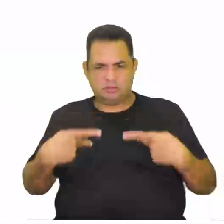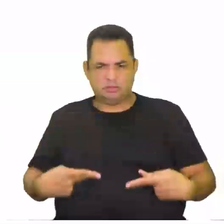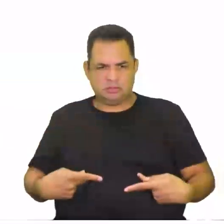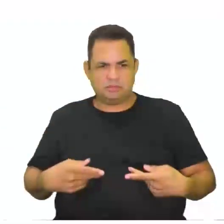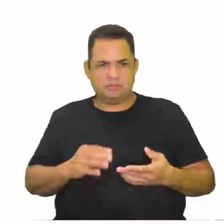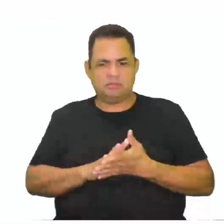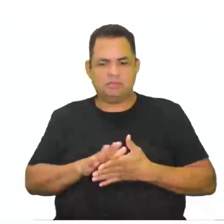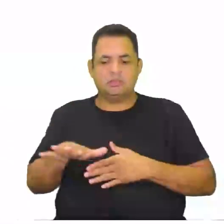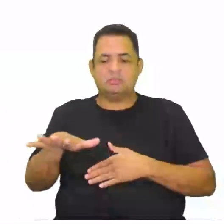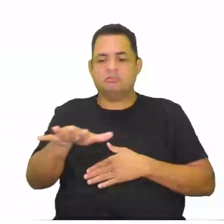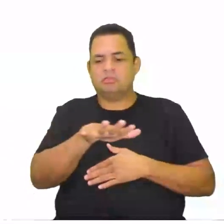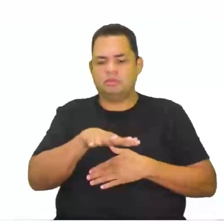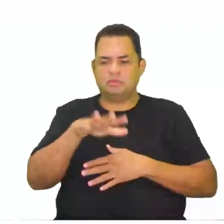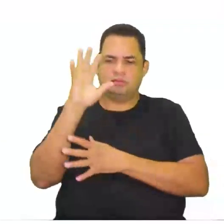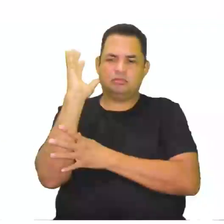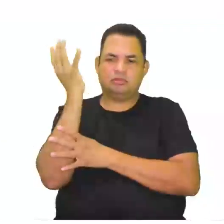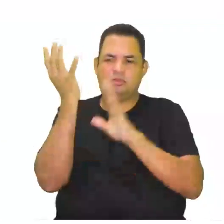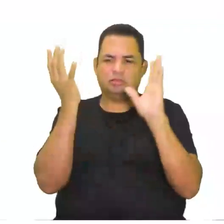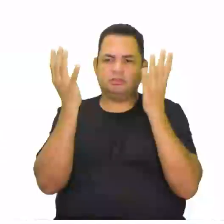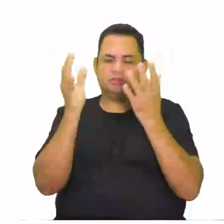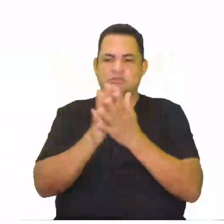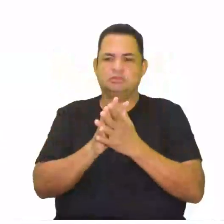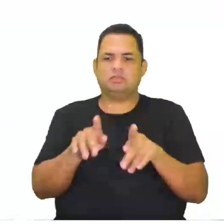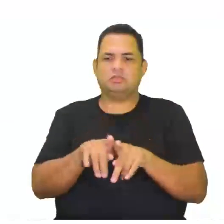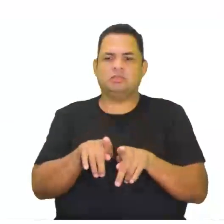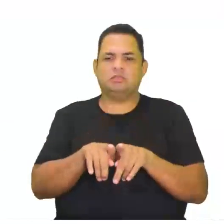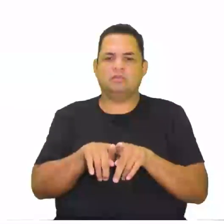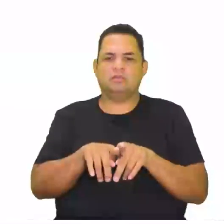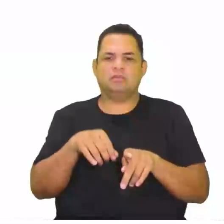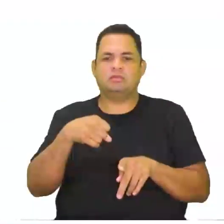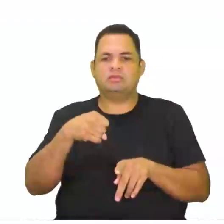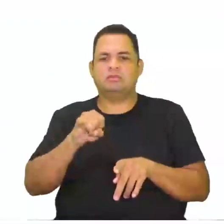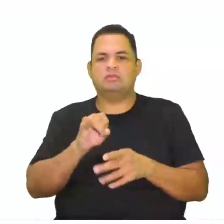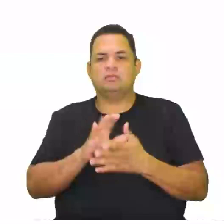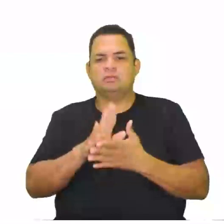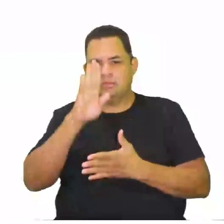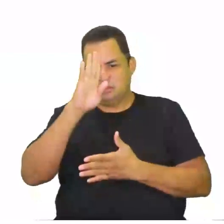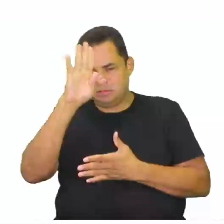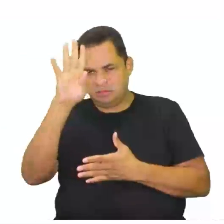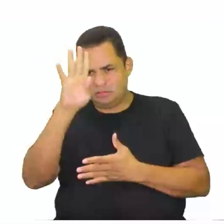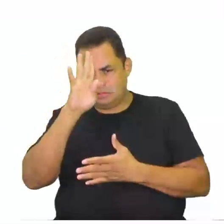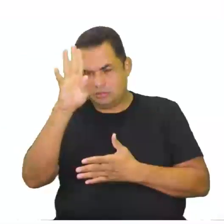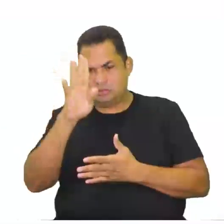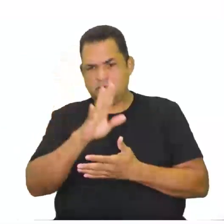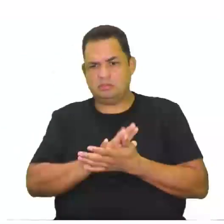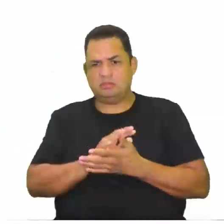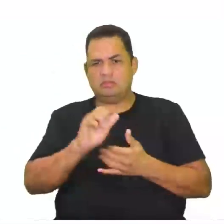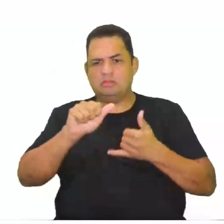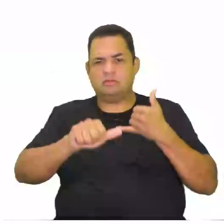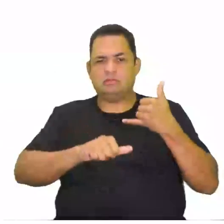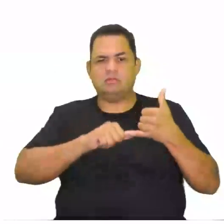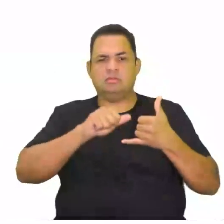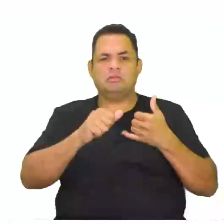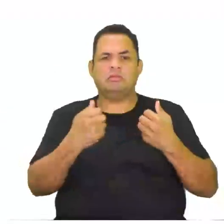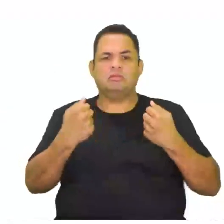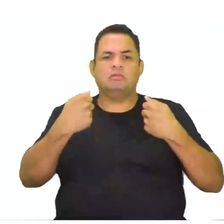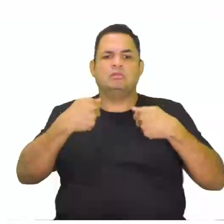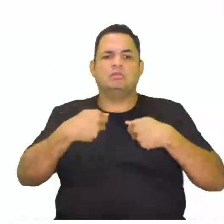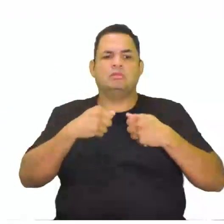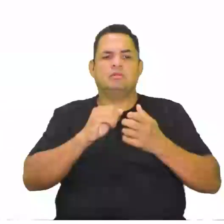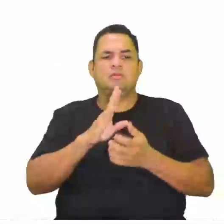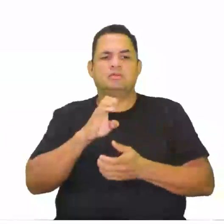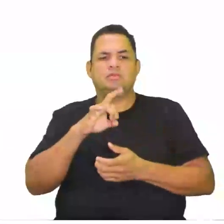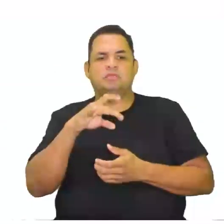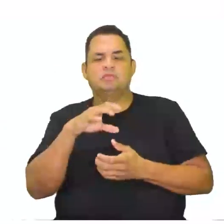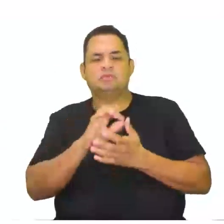e ao meio ambiente. Então, se teoricamente uma reação química pode sintetizar